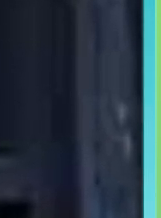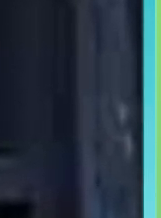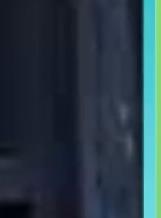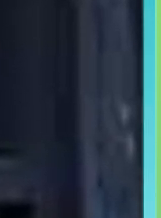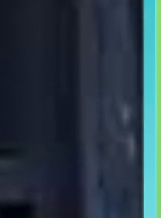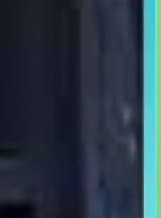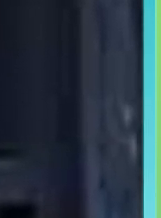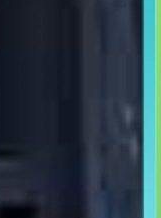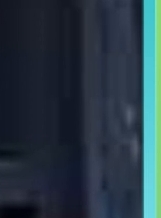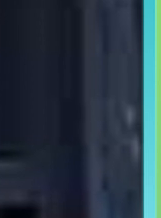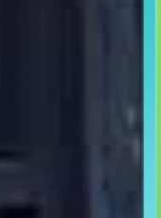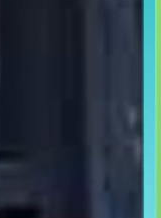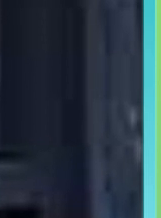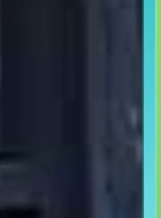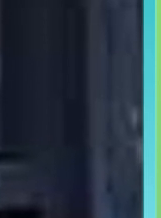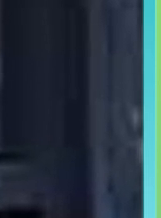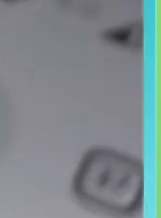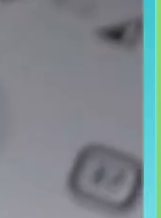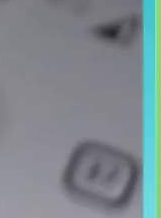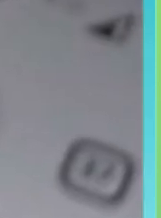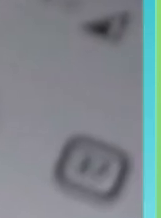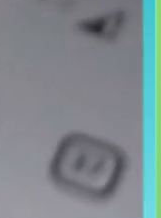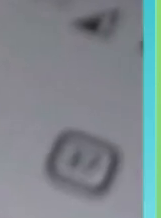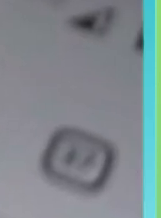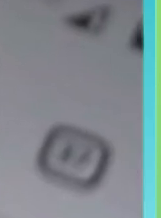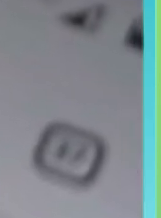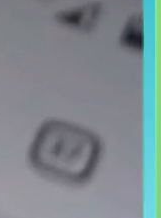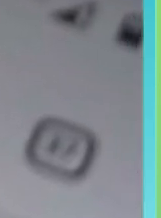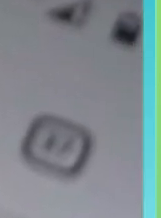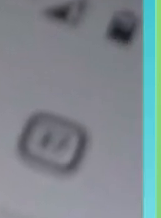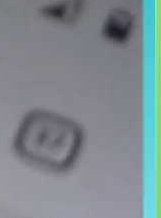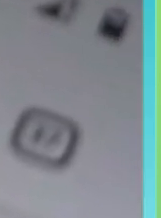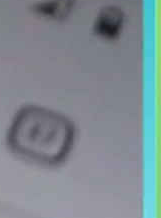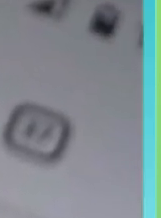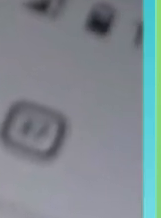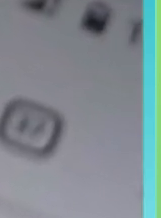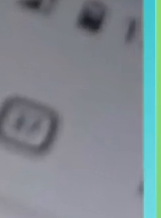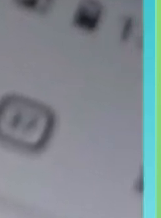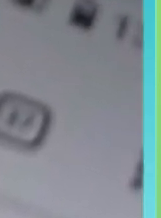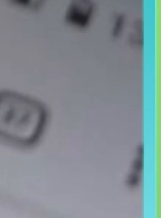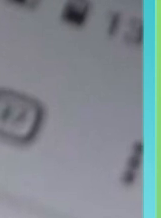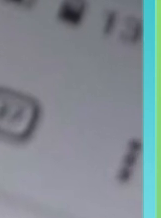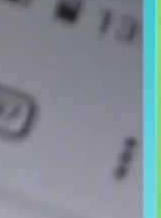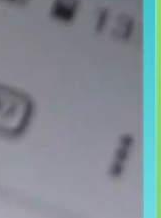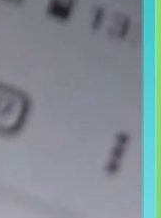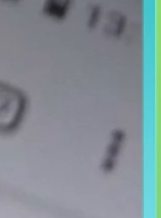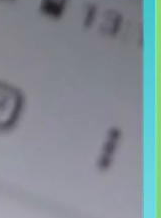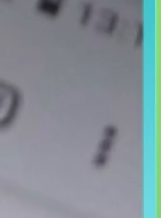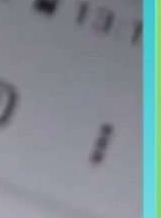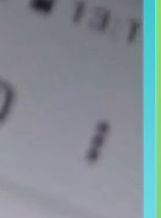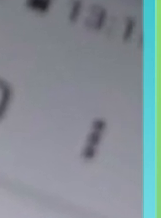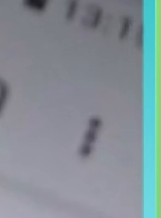mais importante para os aposentados do INSS se você tem essas perguntas todas as respostas você vai ter agora